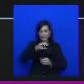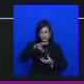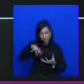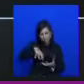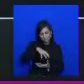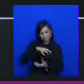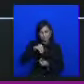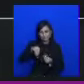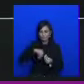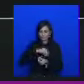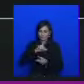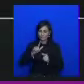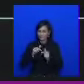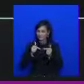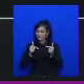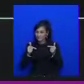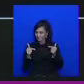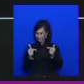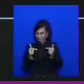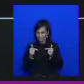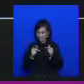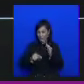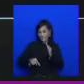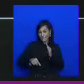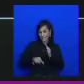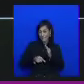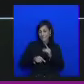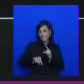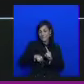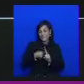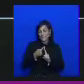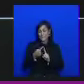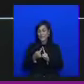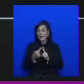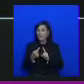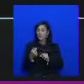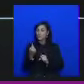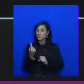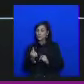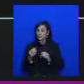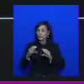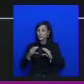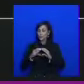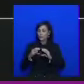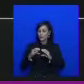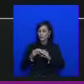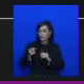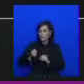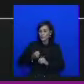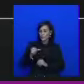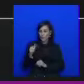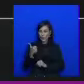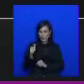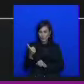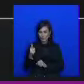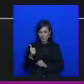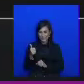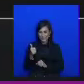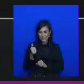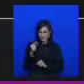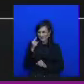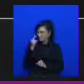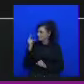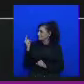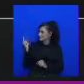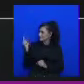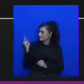Globo girando, a sua sorte está girando. Vem chegando mais um número, bola 11, número 11.